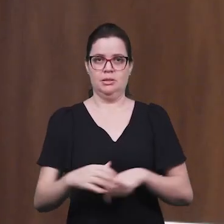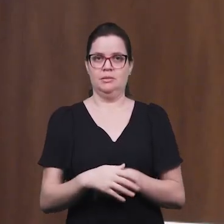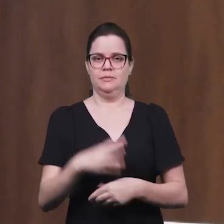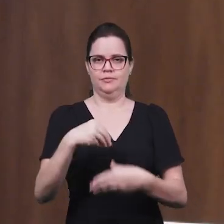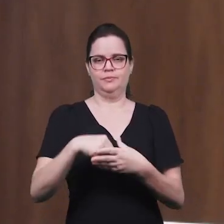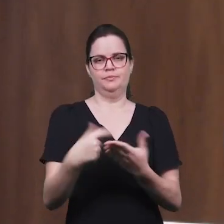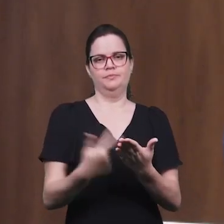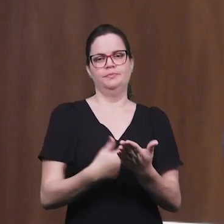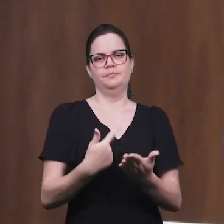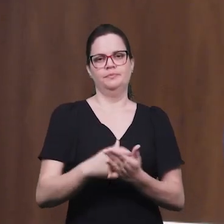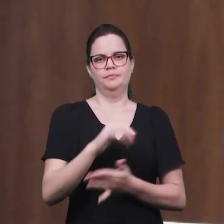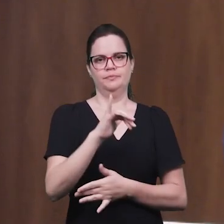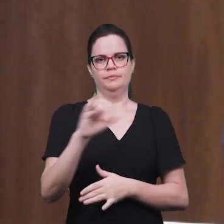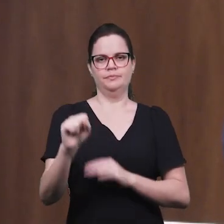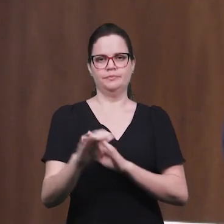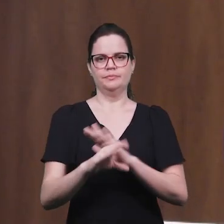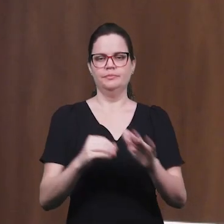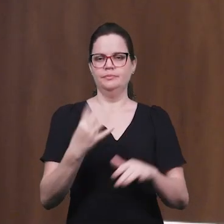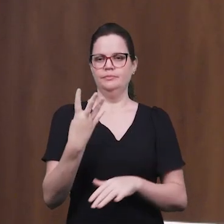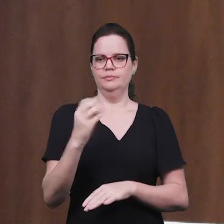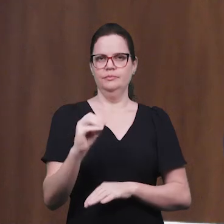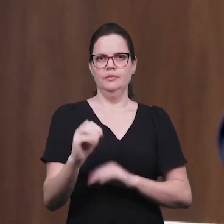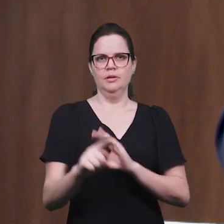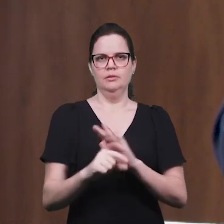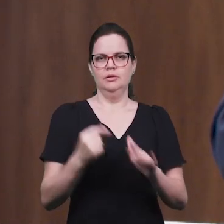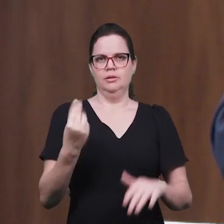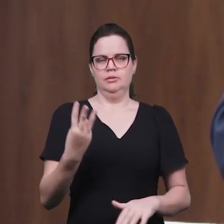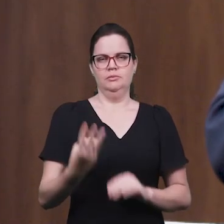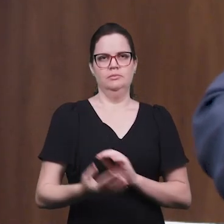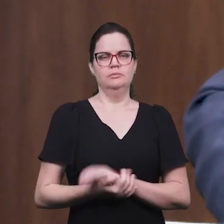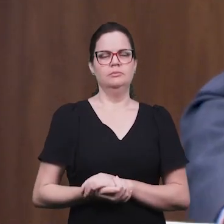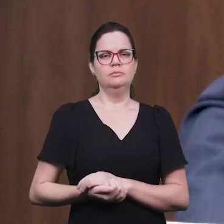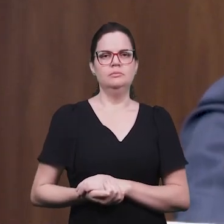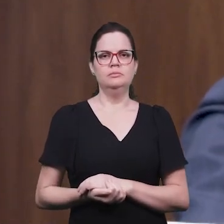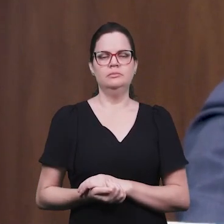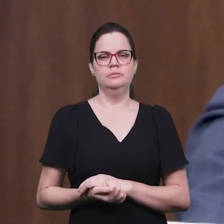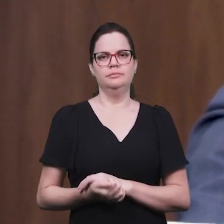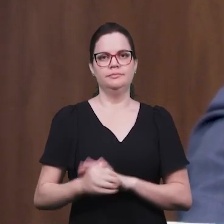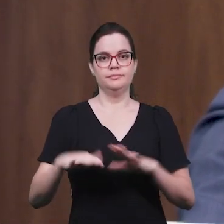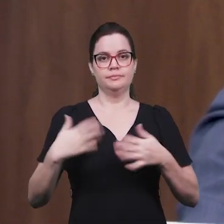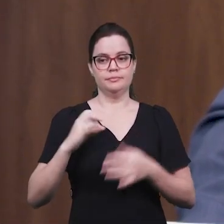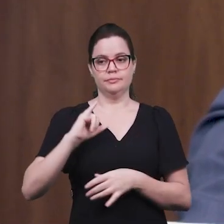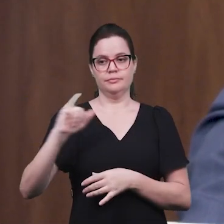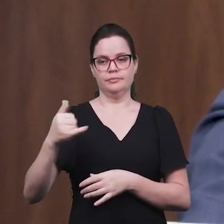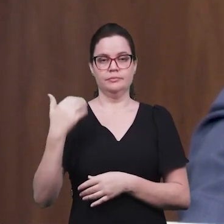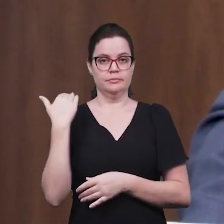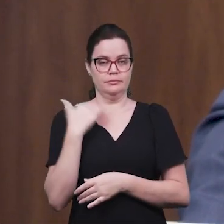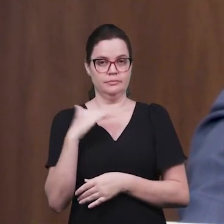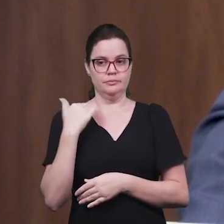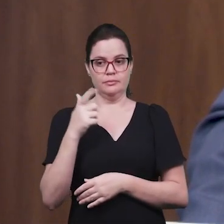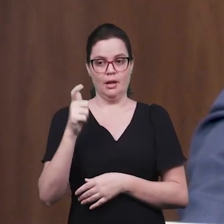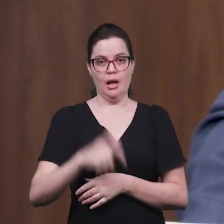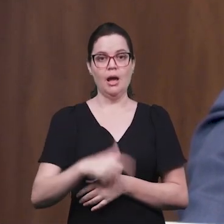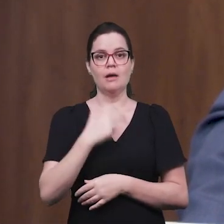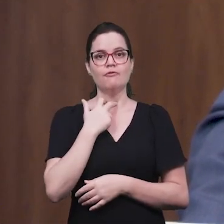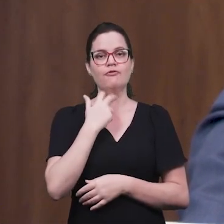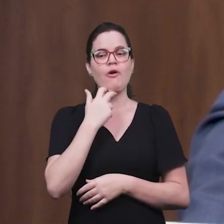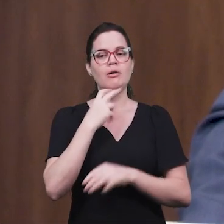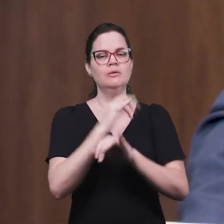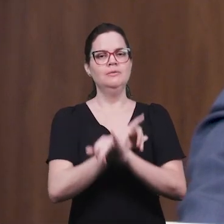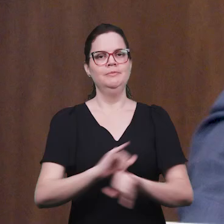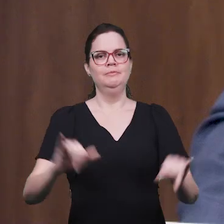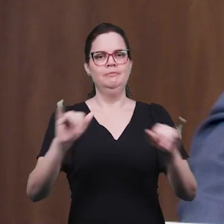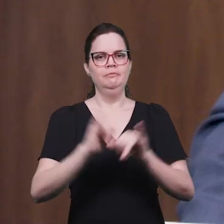Isaías, no capítulo 40, no verso 3. Então, João Batista era essa voz